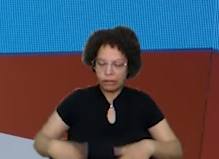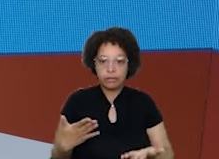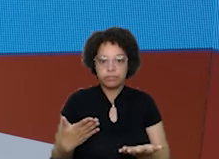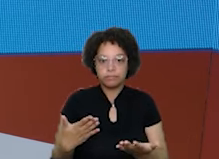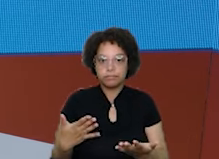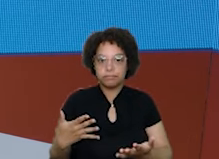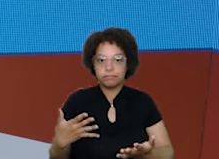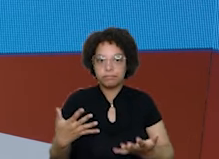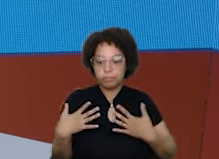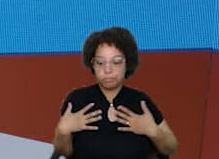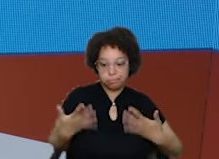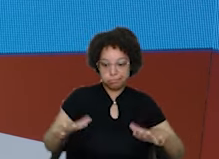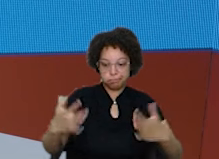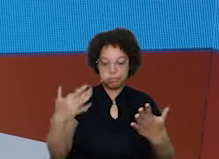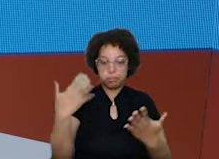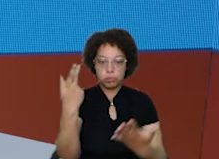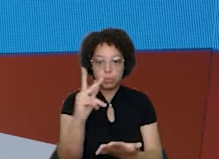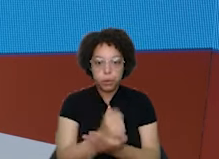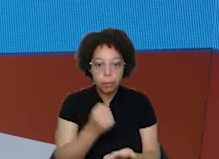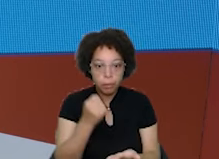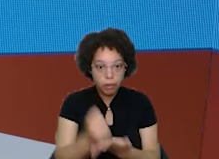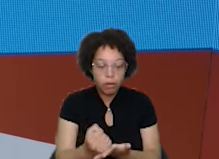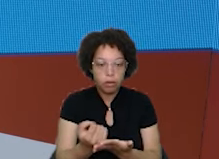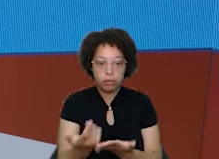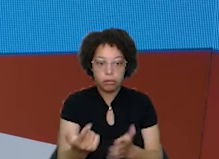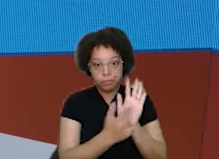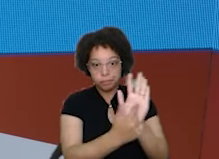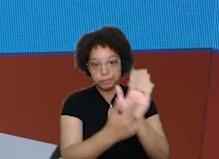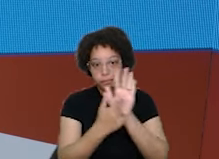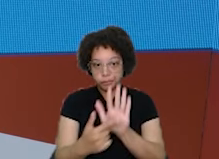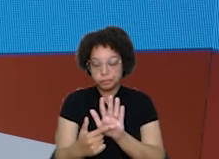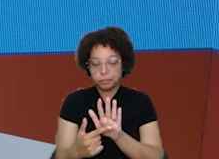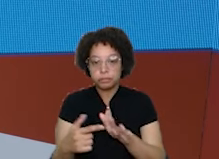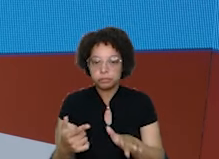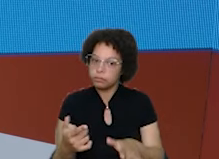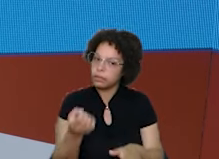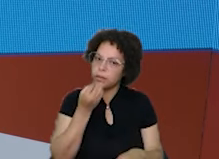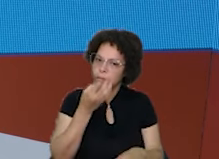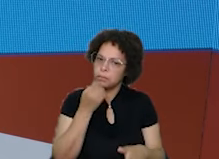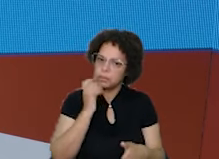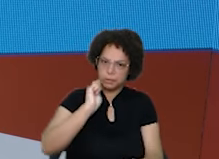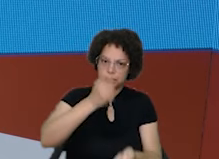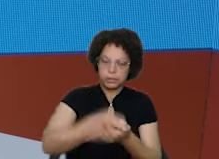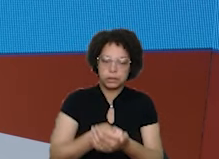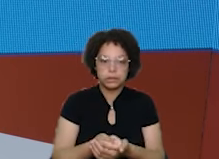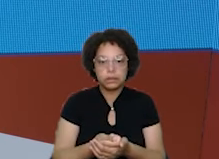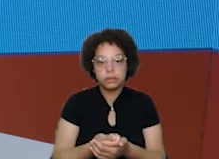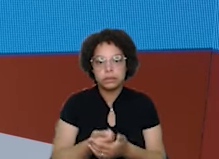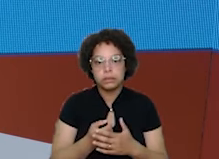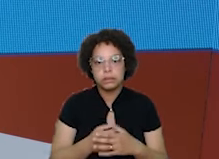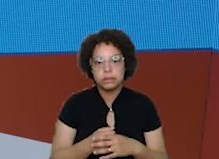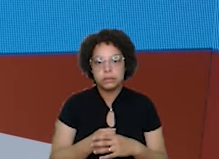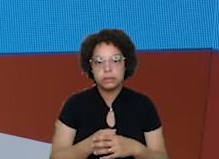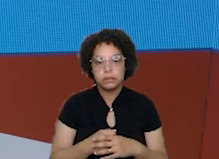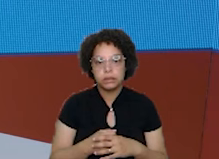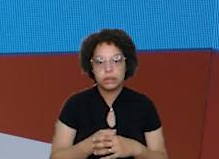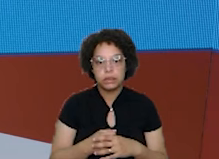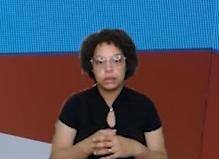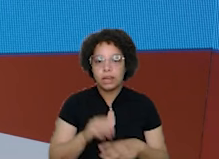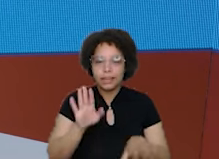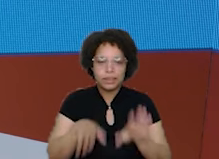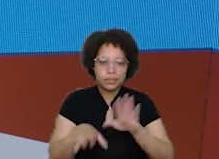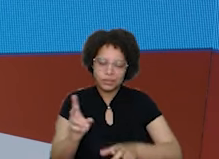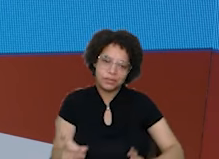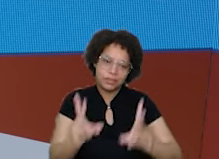apresenta o que é a sua proposta de valor faz sentido Patrocinar aquilo né mesmo tem intenção de vender você não